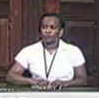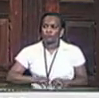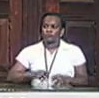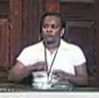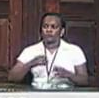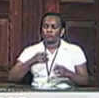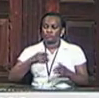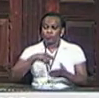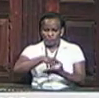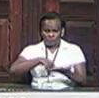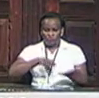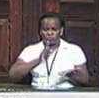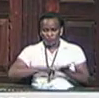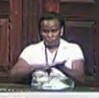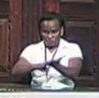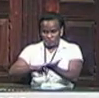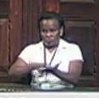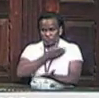enviei ofício ao governo